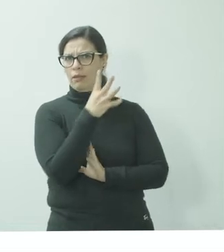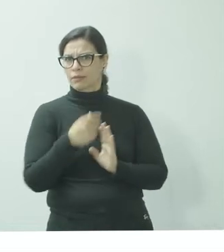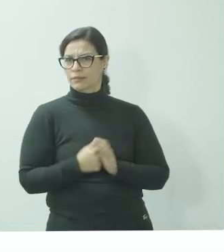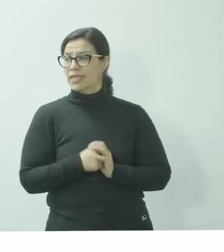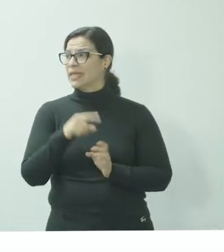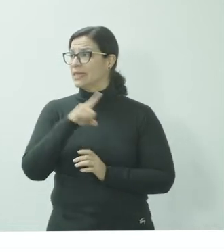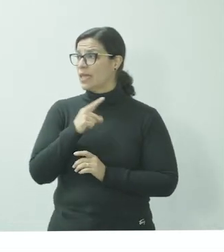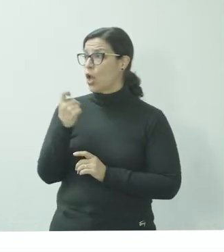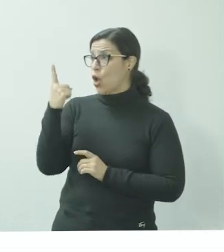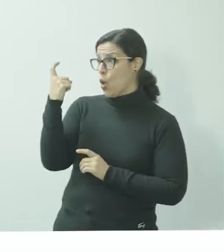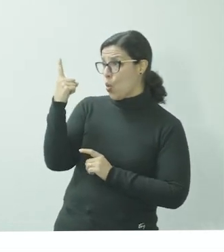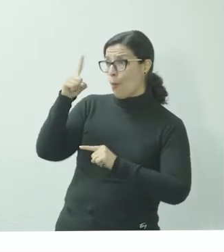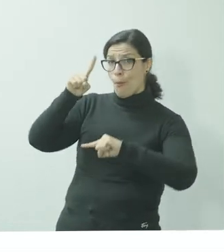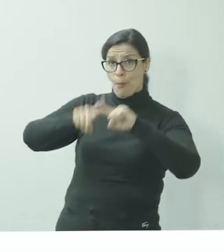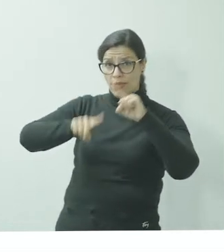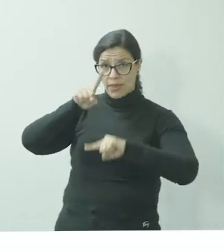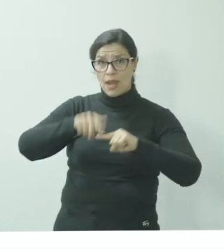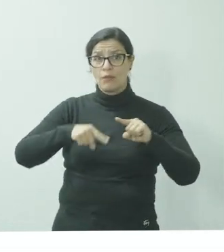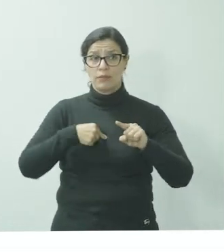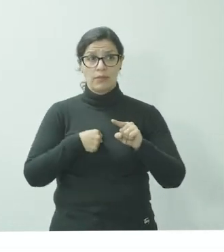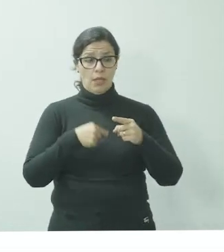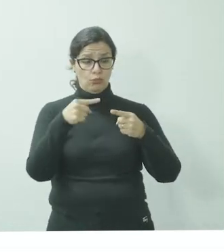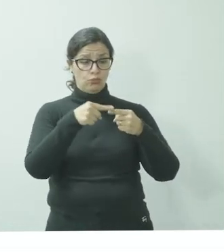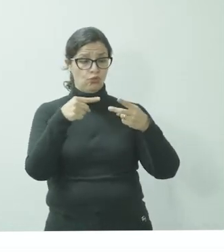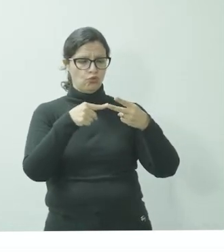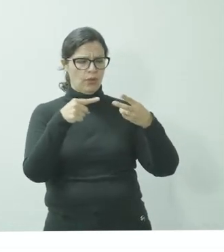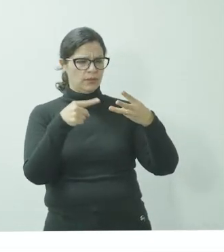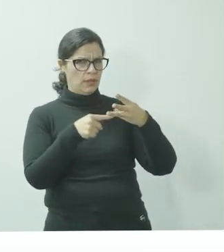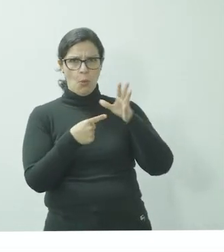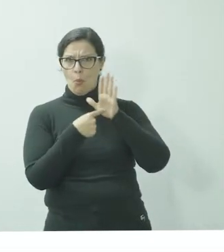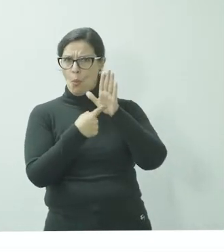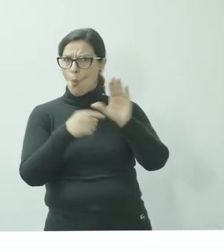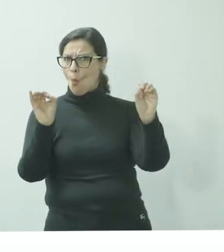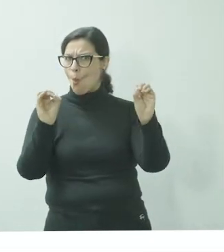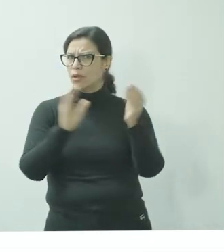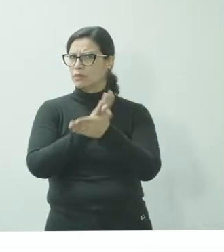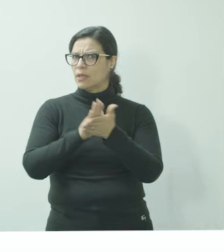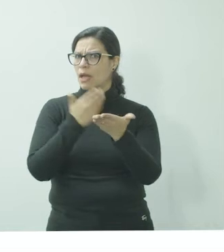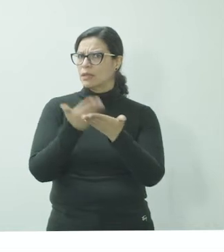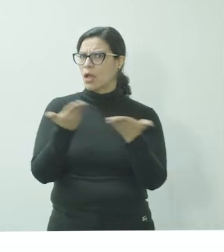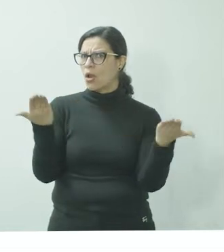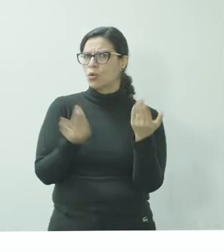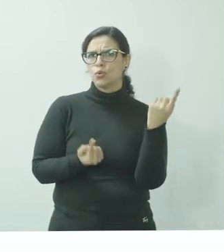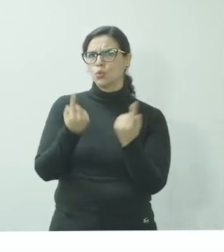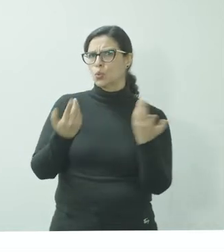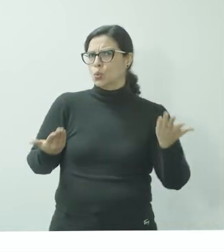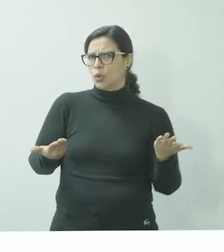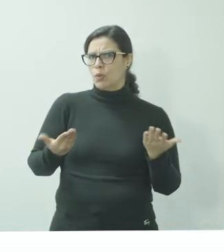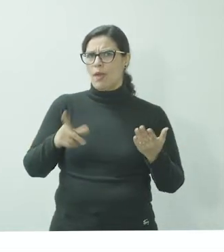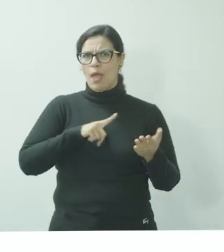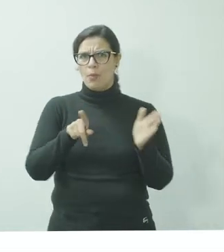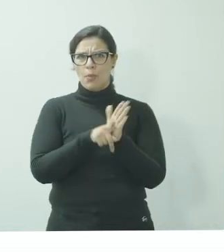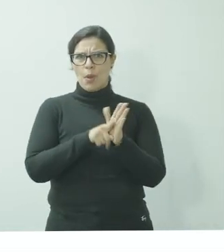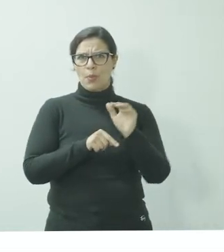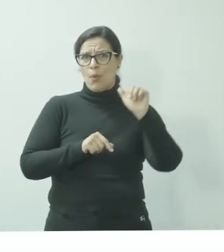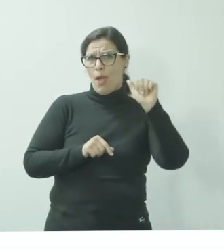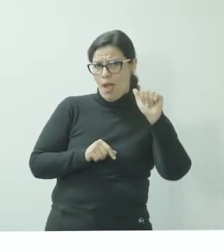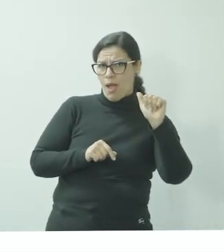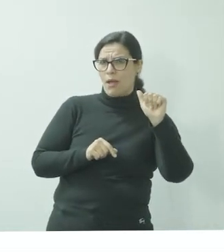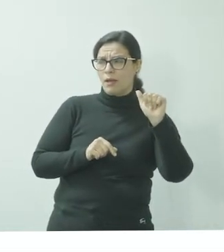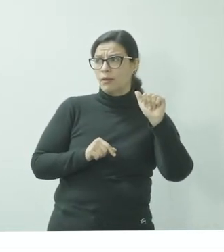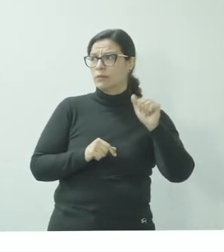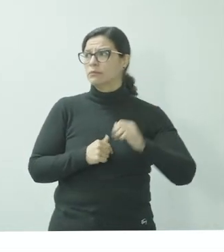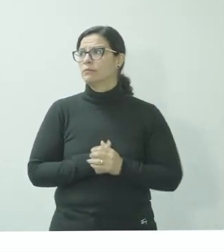tem um objeto dentre esses três aqui que não apareceu na aula de hoje será que é o da letra